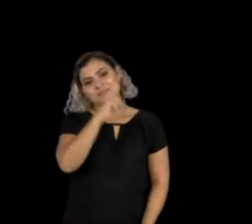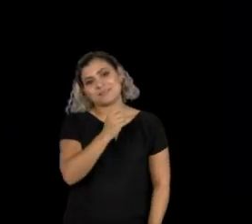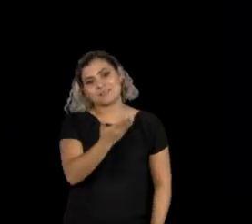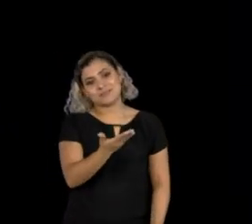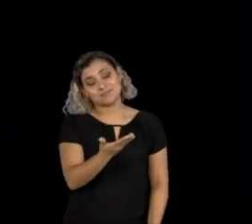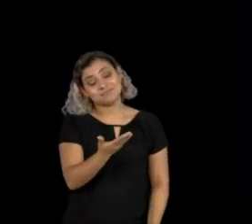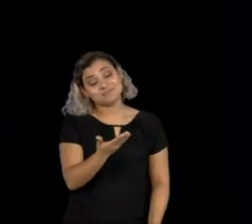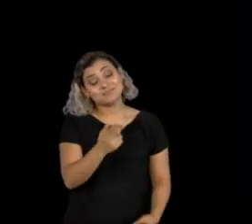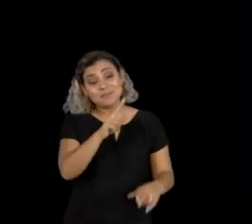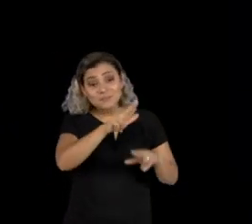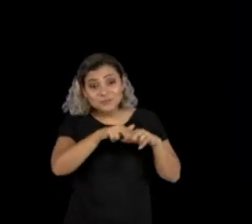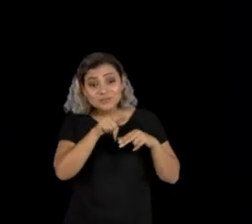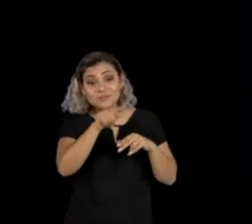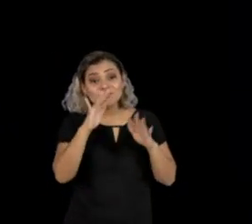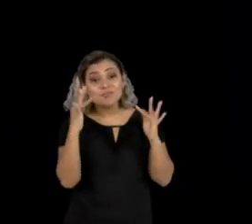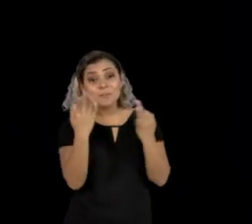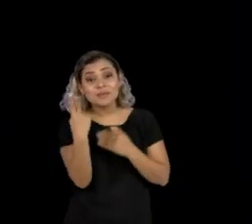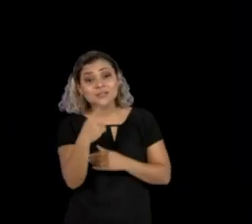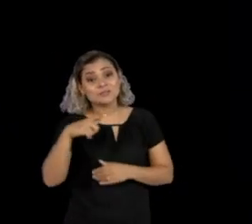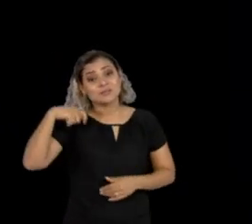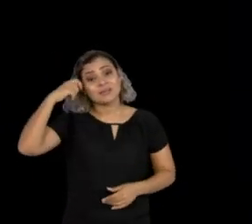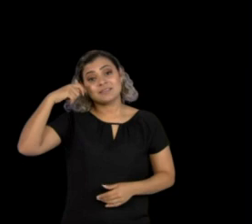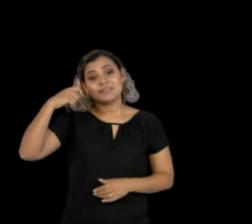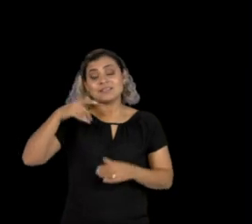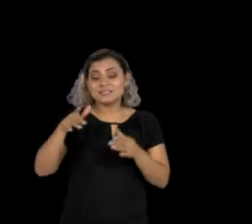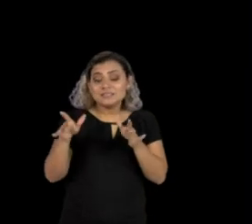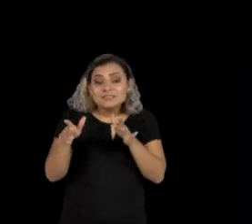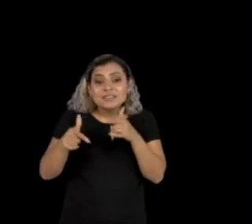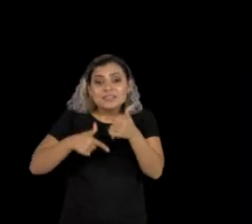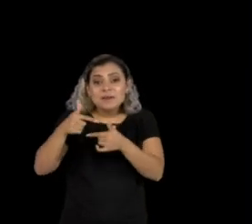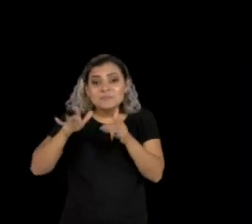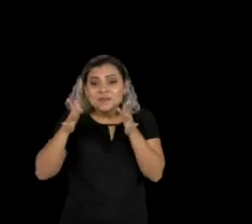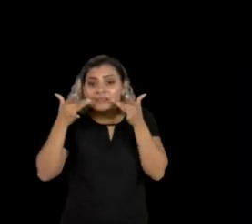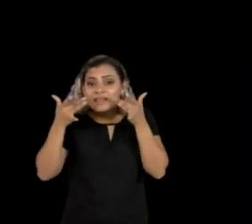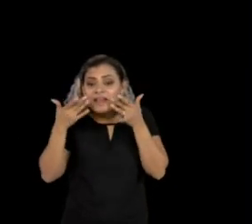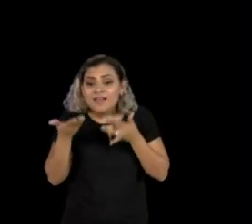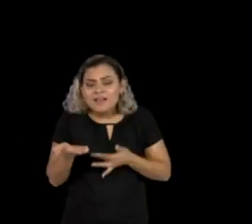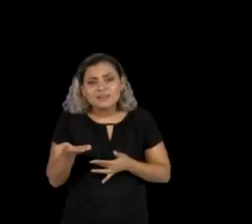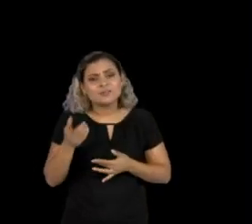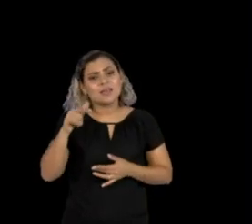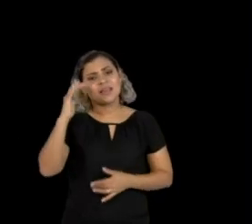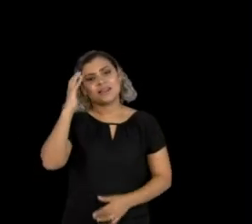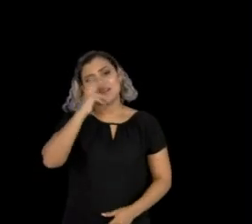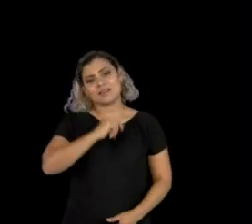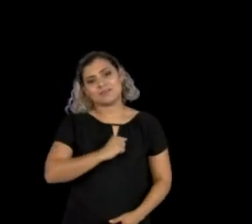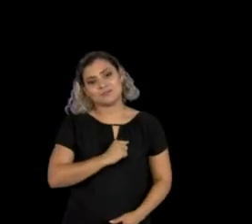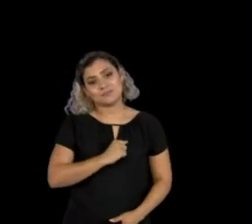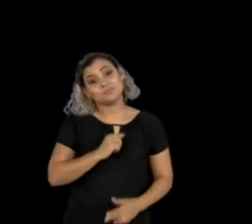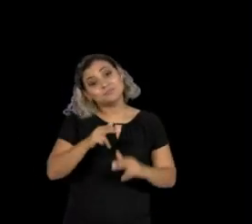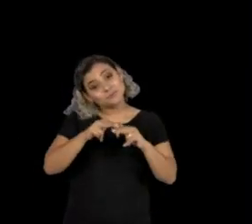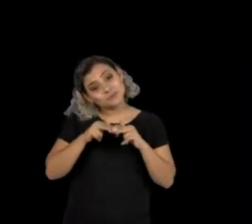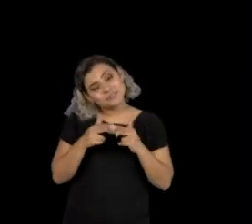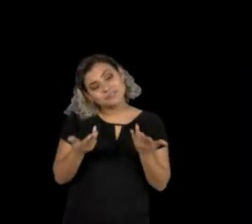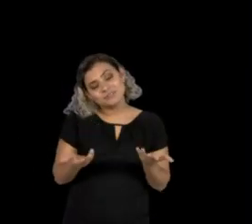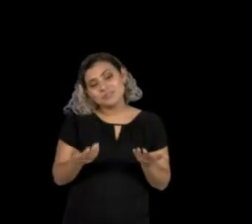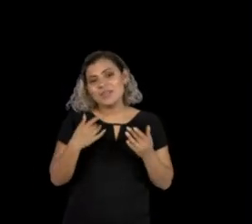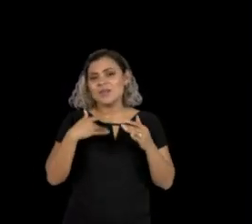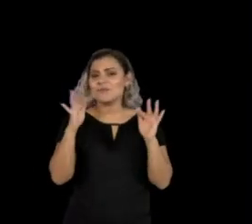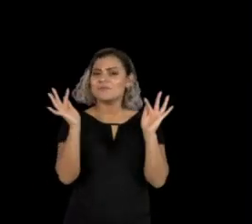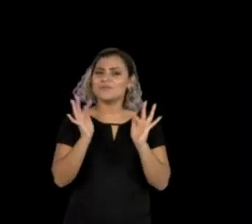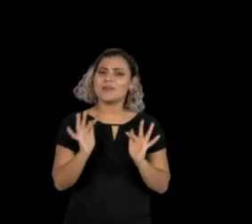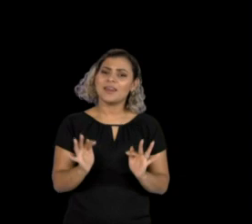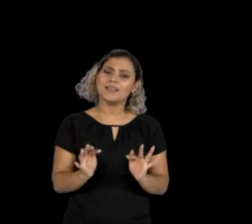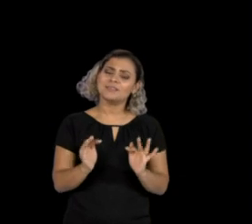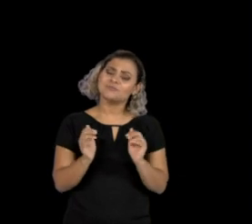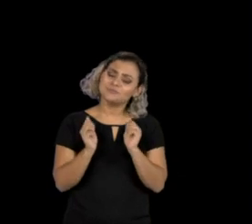Então, você é de uma família de atores, de gente de teatro, e que é muito, muito, muito lindo. É isso, querida. Eu fico muito feliz